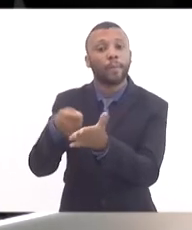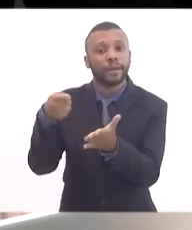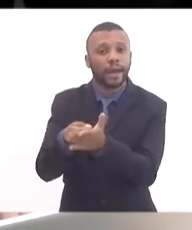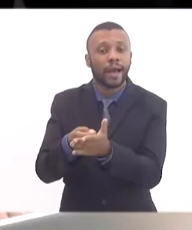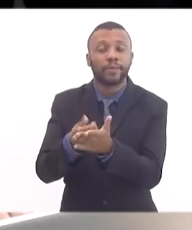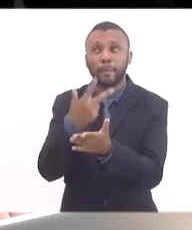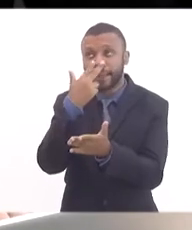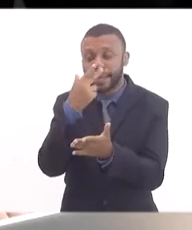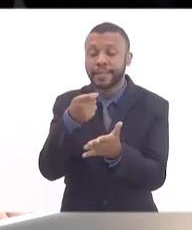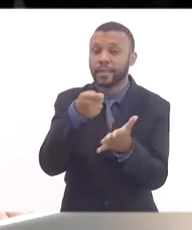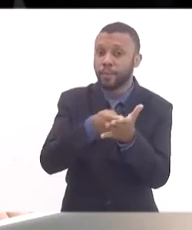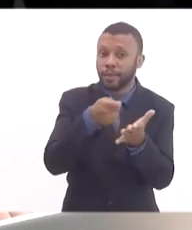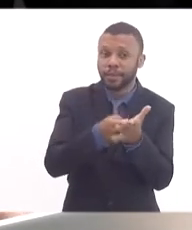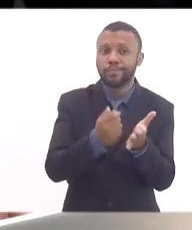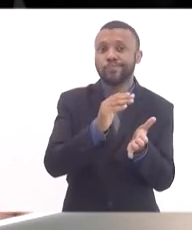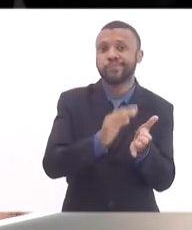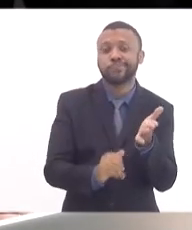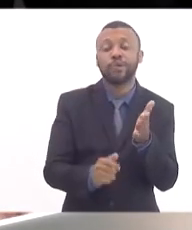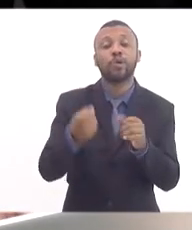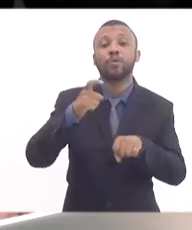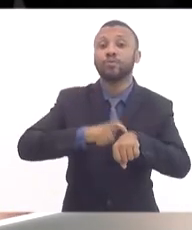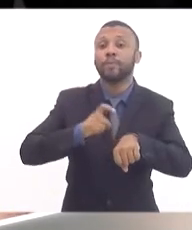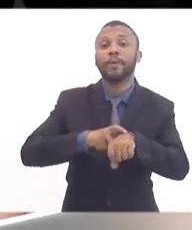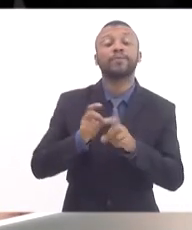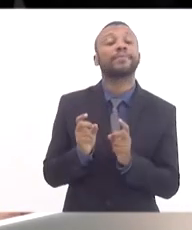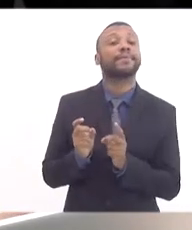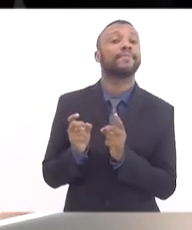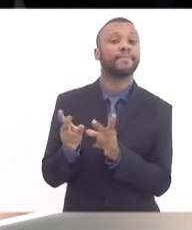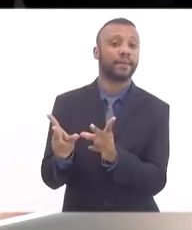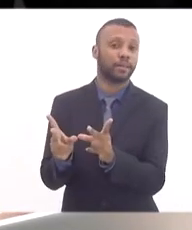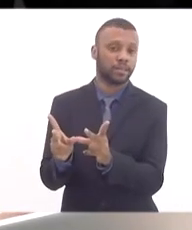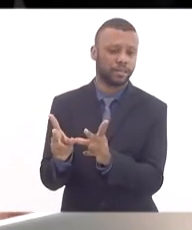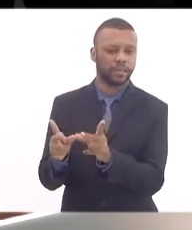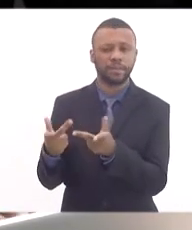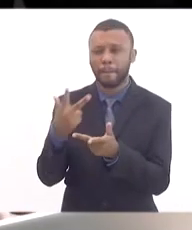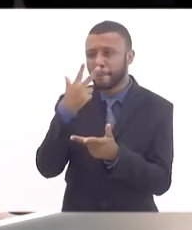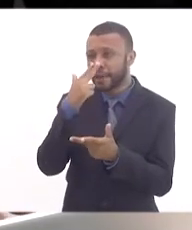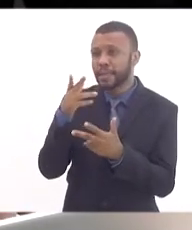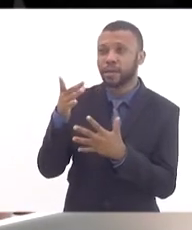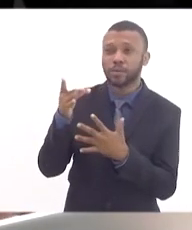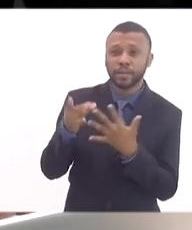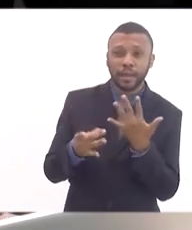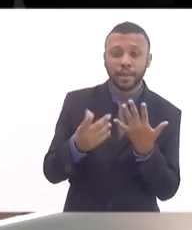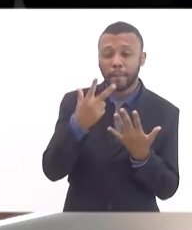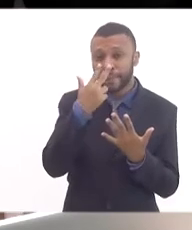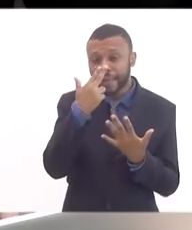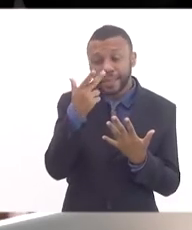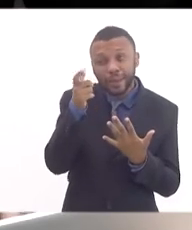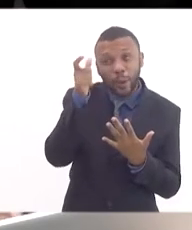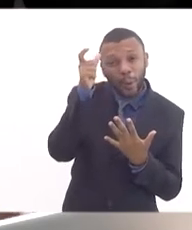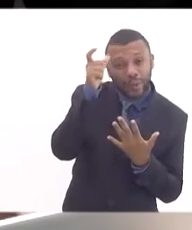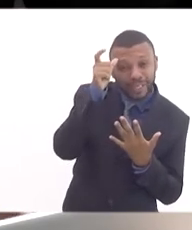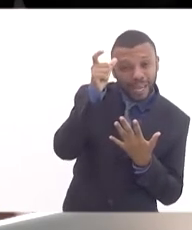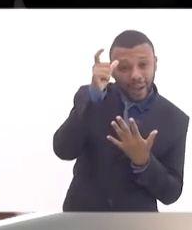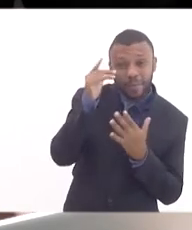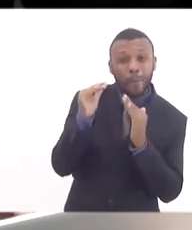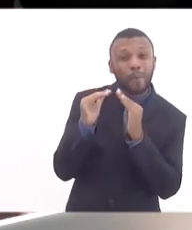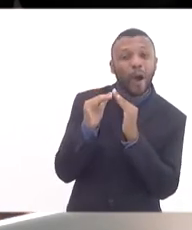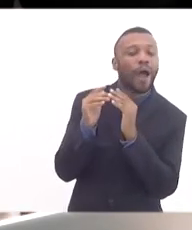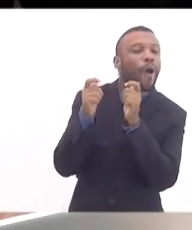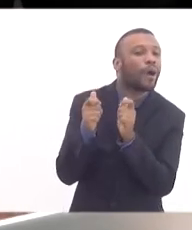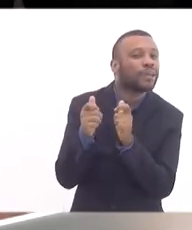então ele tira essa exigência do imposto na saída então é um detalhe que parece que o diabo mora nos detalhes aqui porque